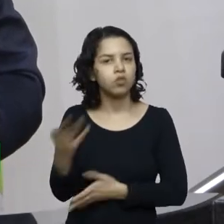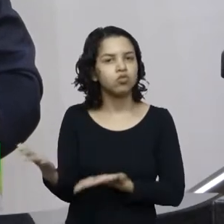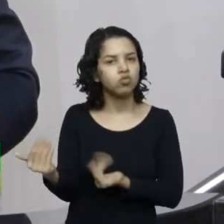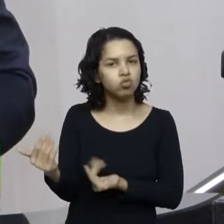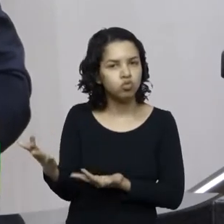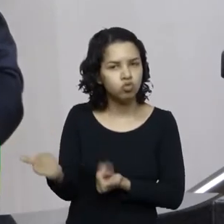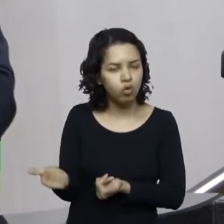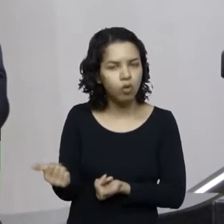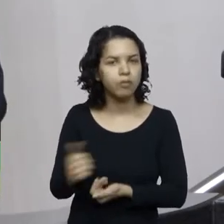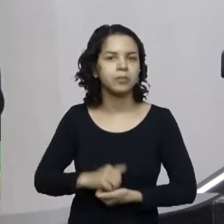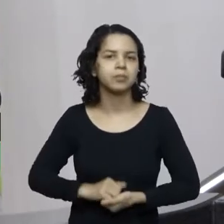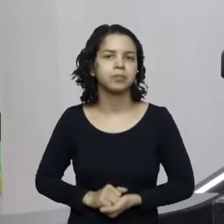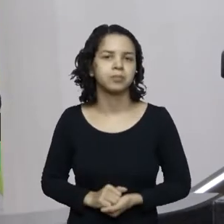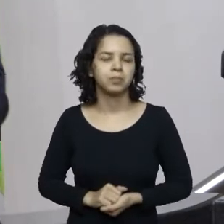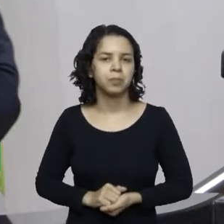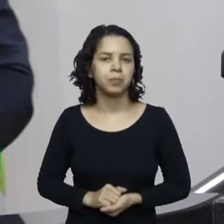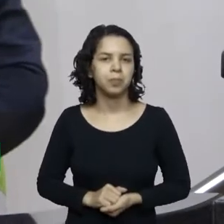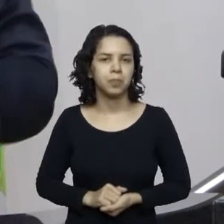e